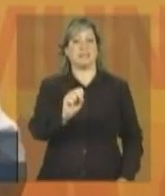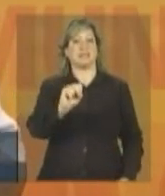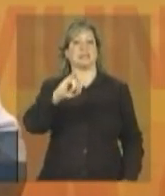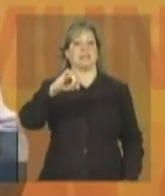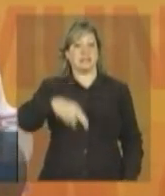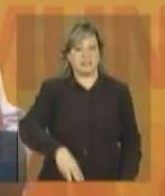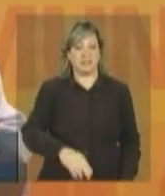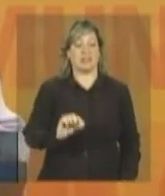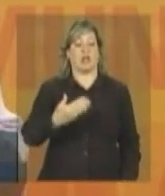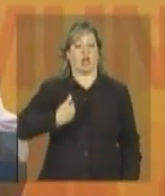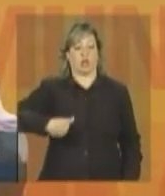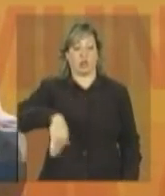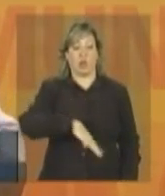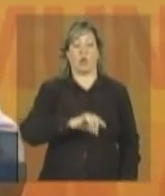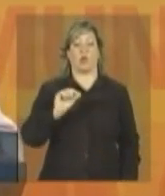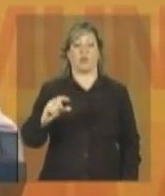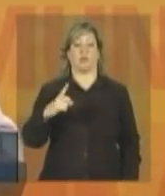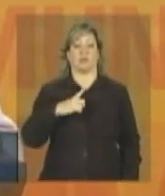nós,